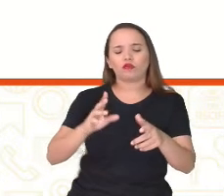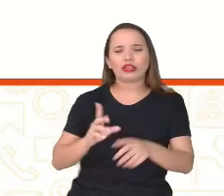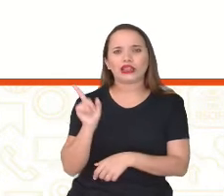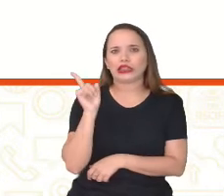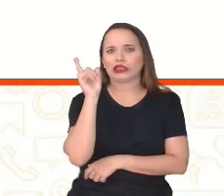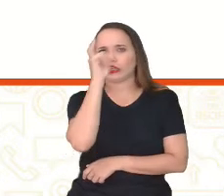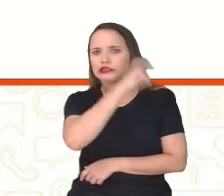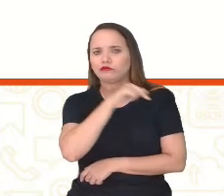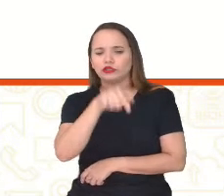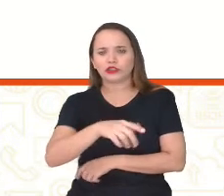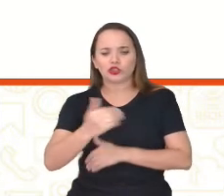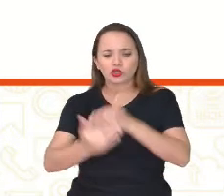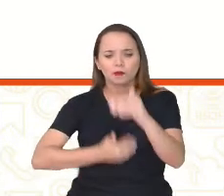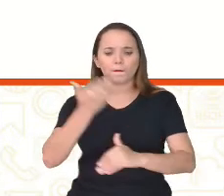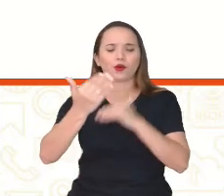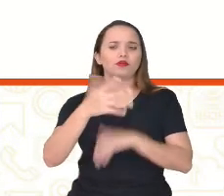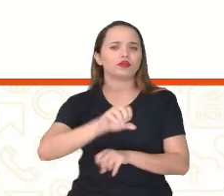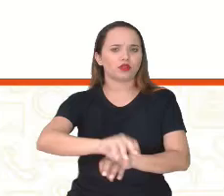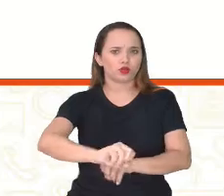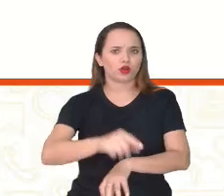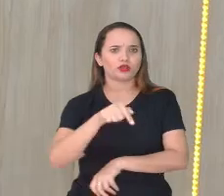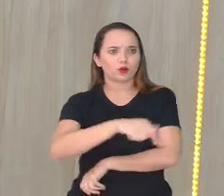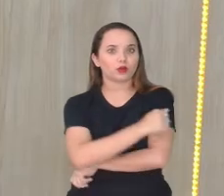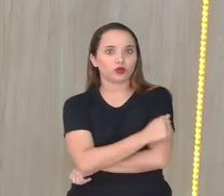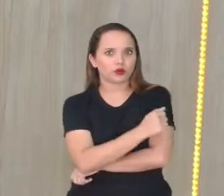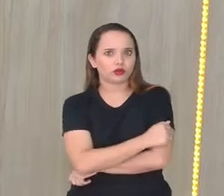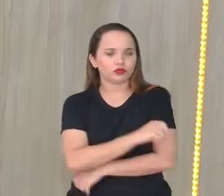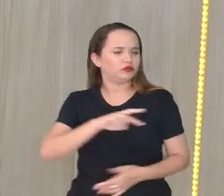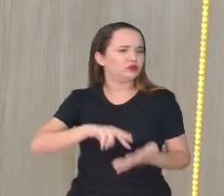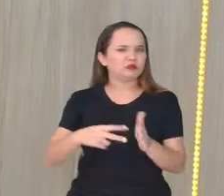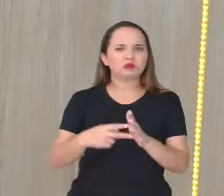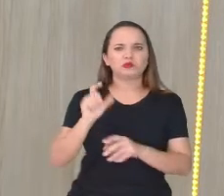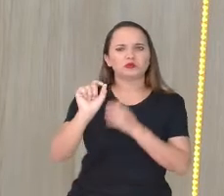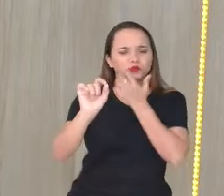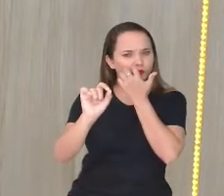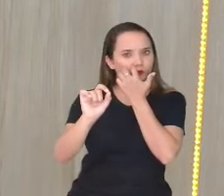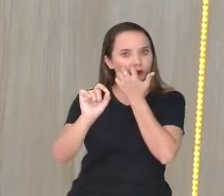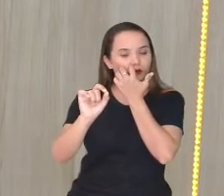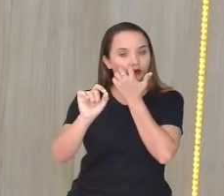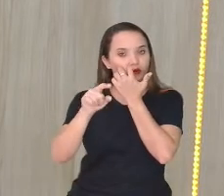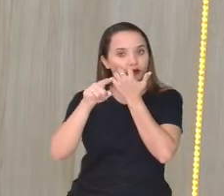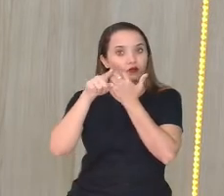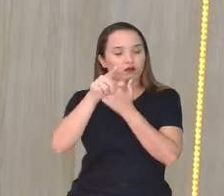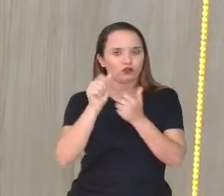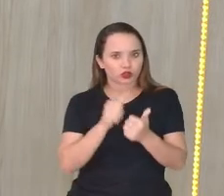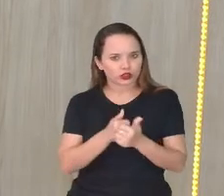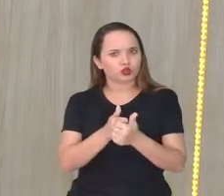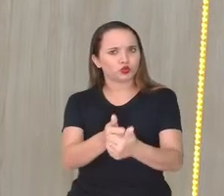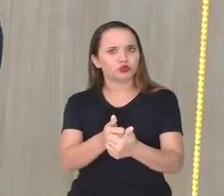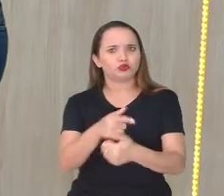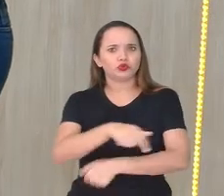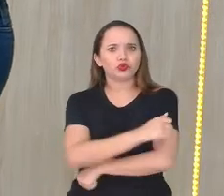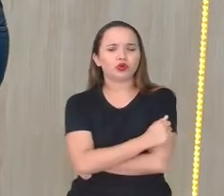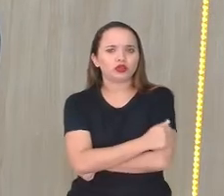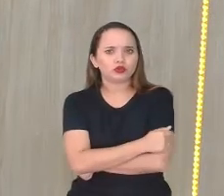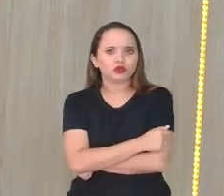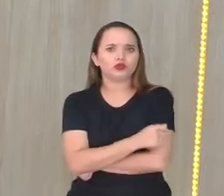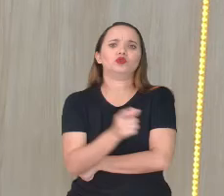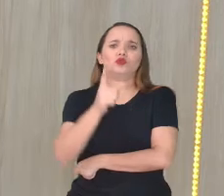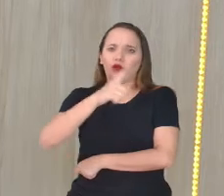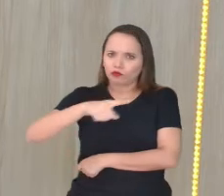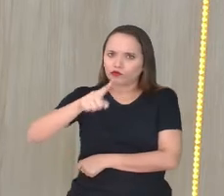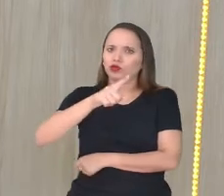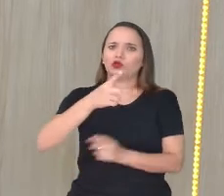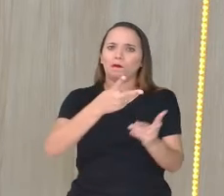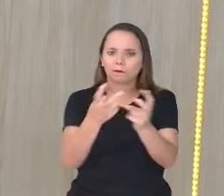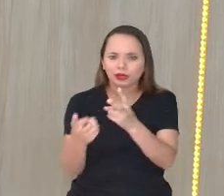processo educativo. Ou seja, quando você está ali com o estudante, você vai perceber quais são os problemas, quais